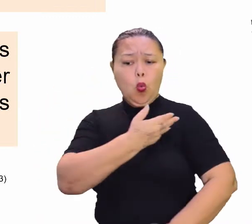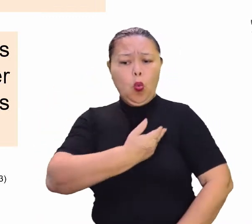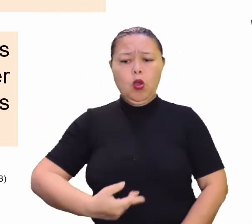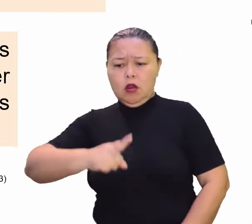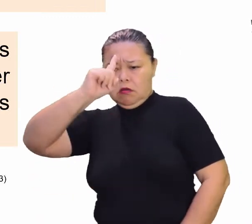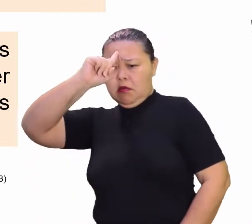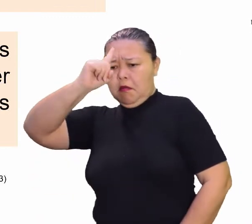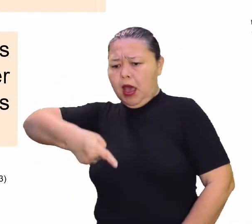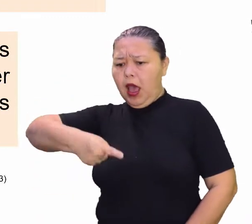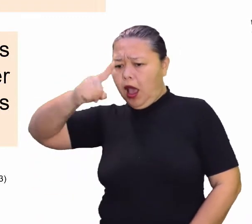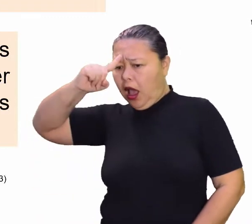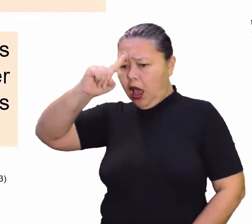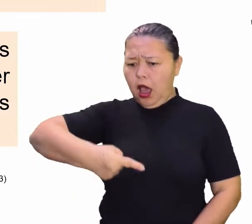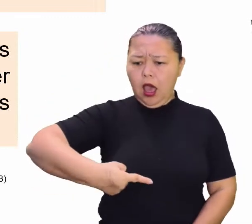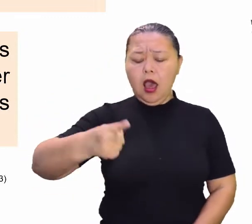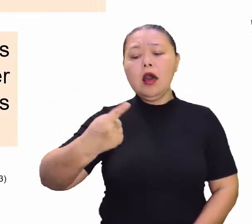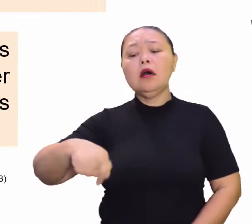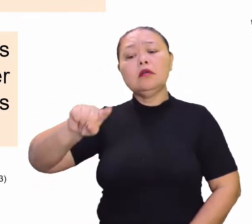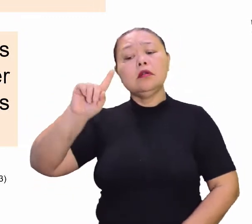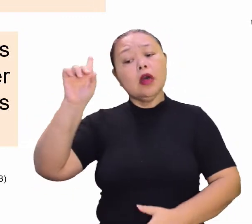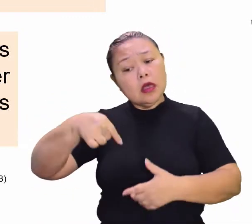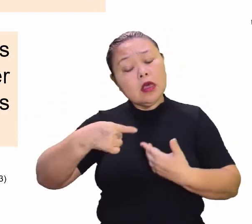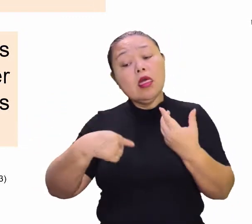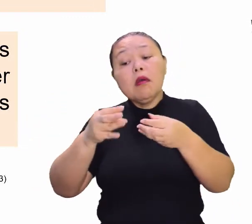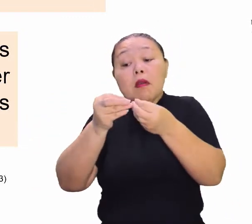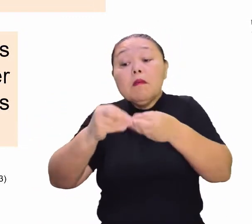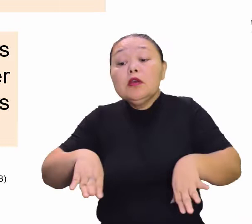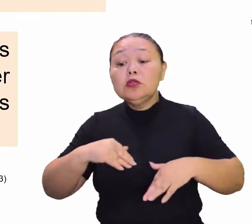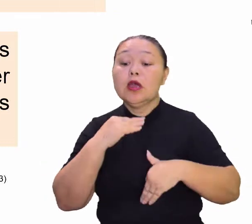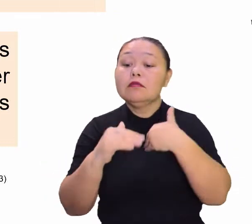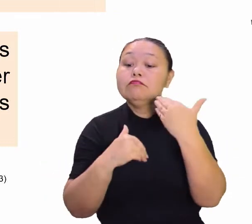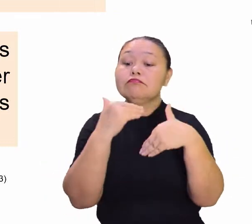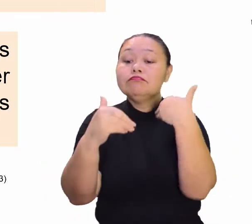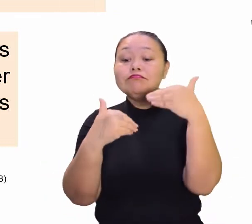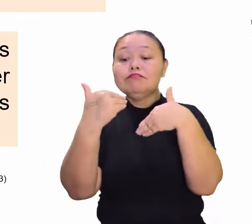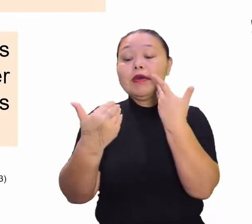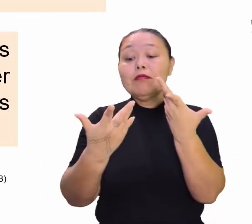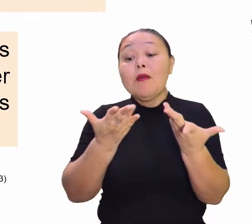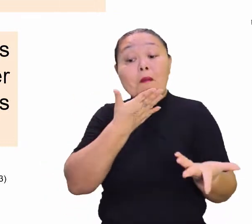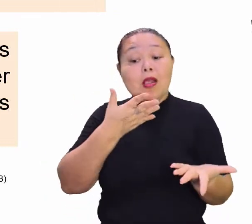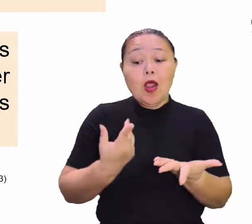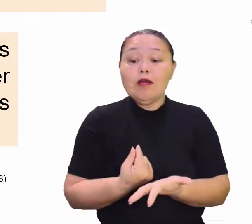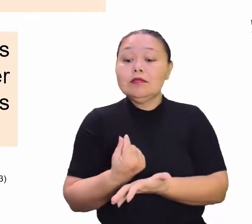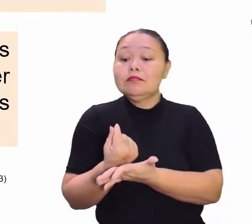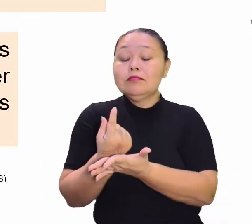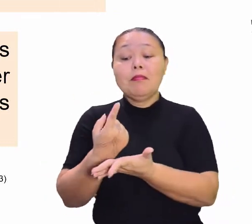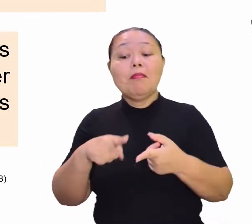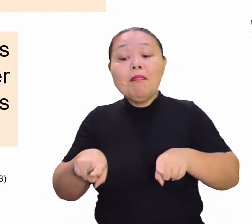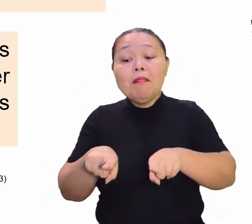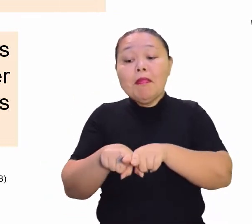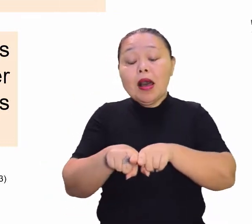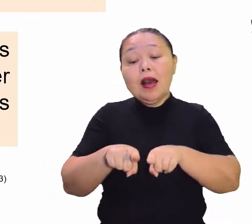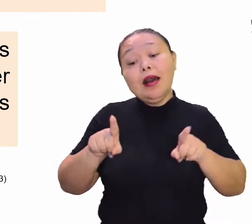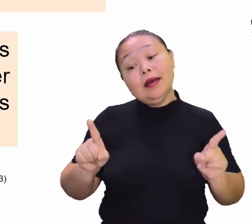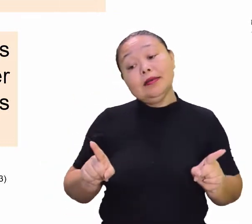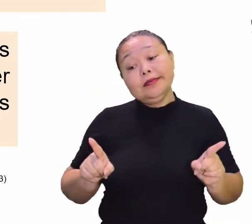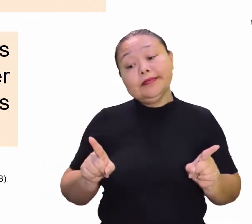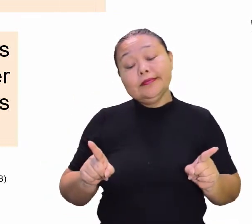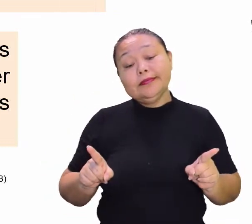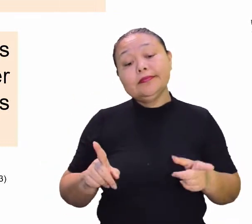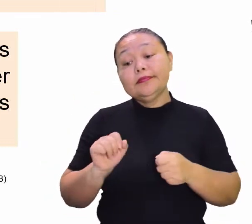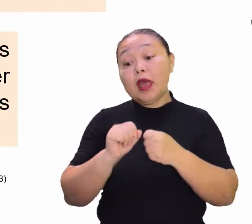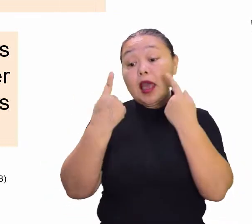alguns países, e isso prejudica o desenvolvimento dessa nação, que poderia melhorar a sua economia, mas, por conta aí dos seus